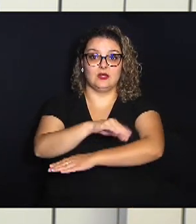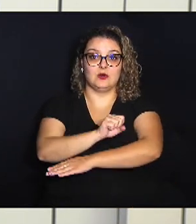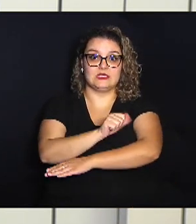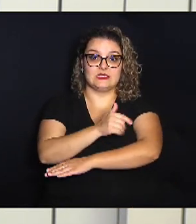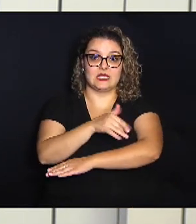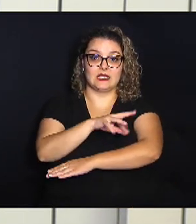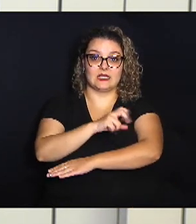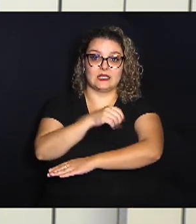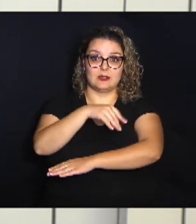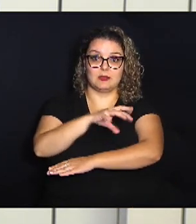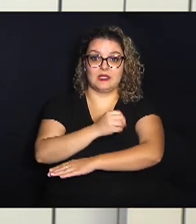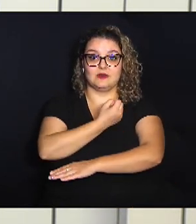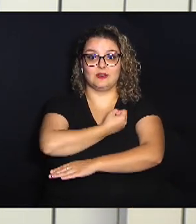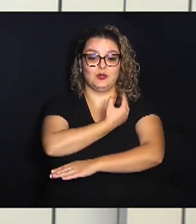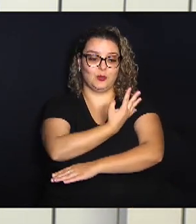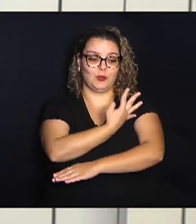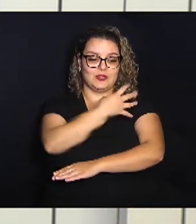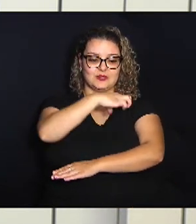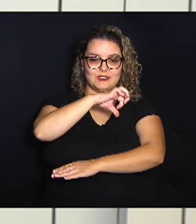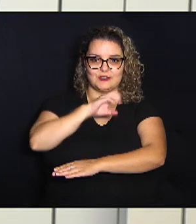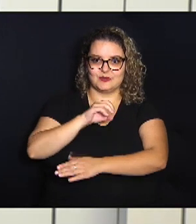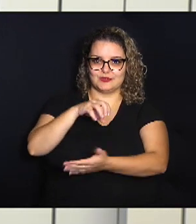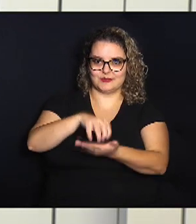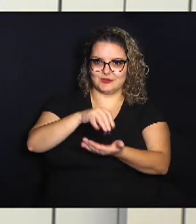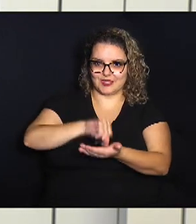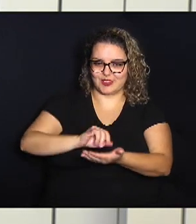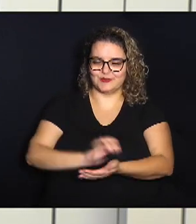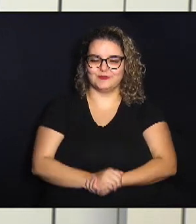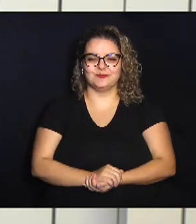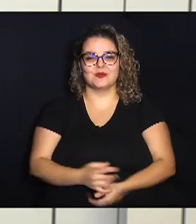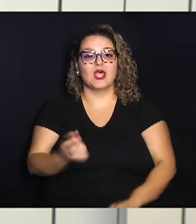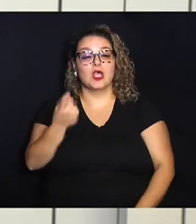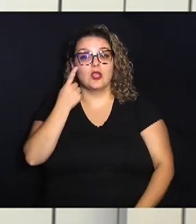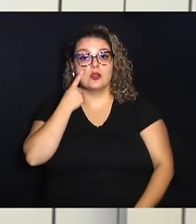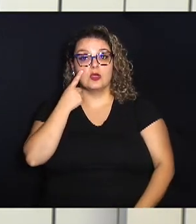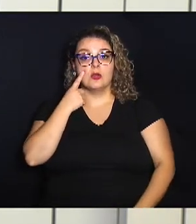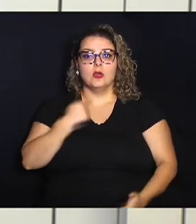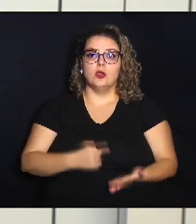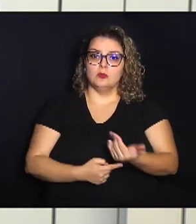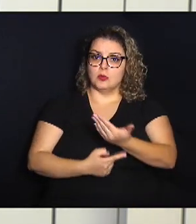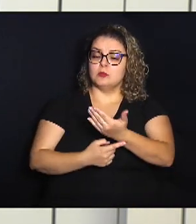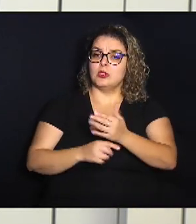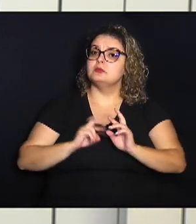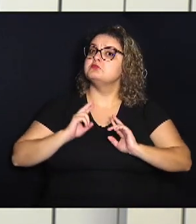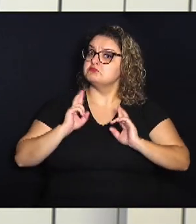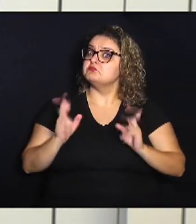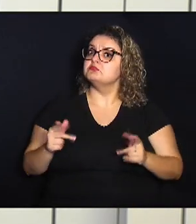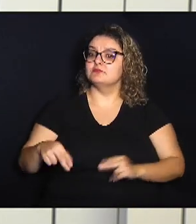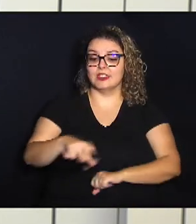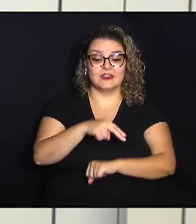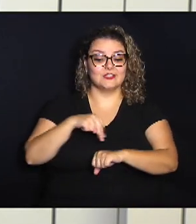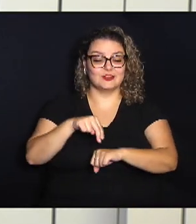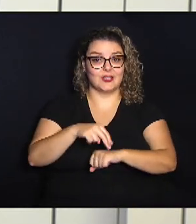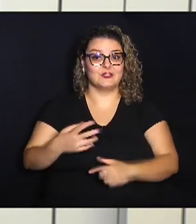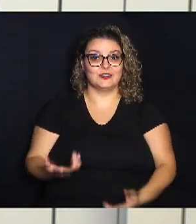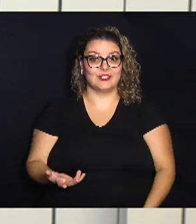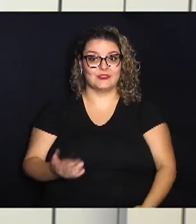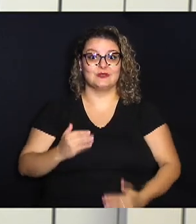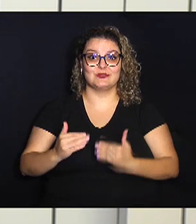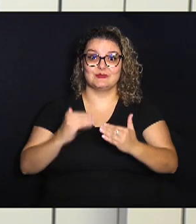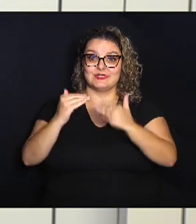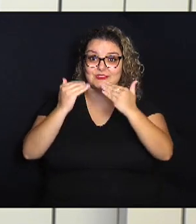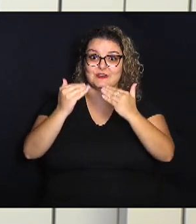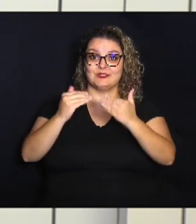número 490, no centro. E olha só, uma tecnologia totalmente nacional está sendo produzida